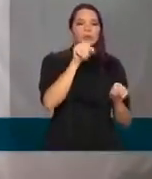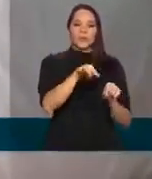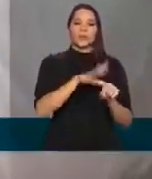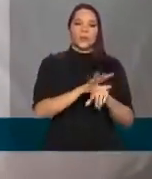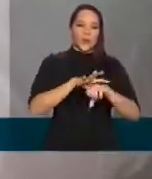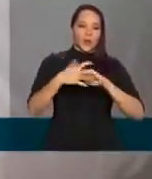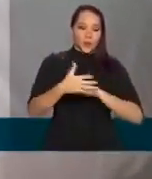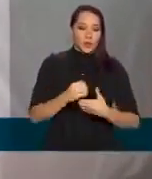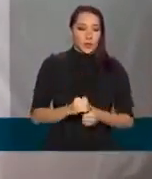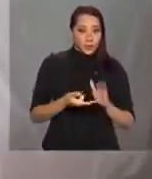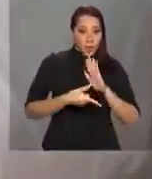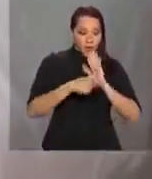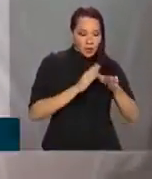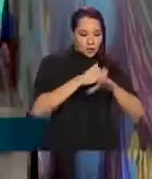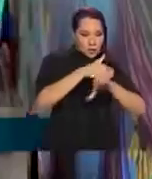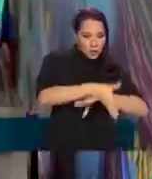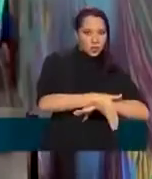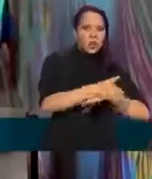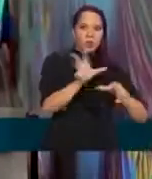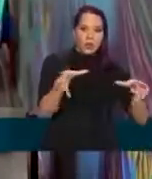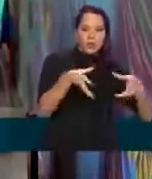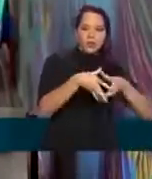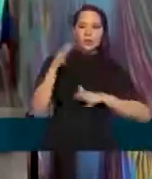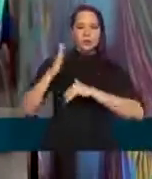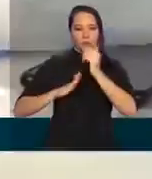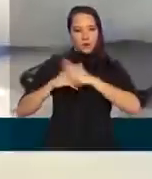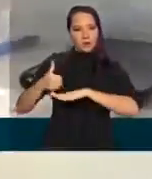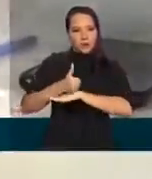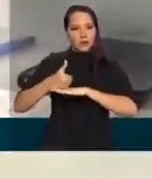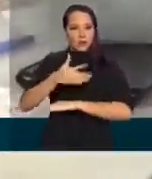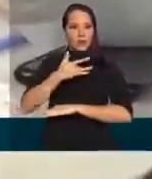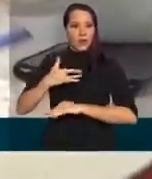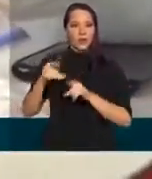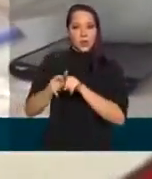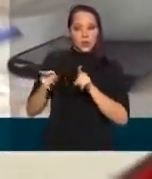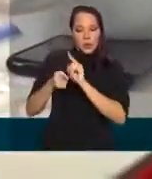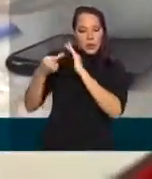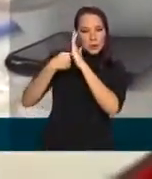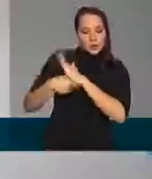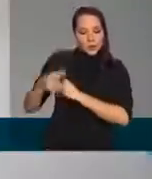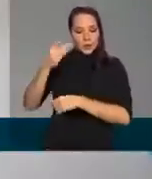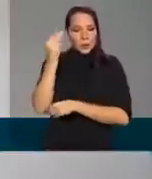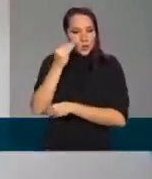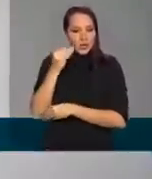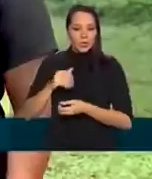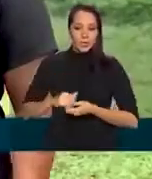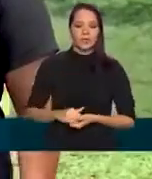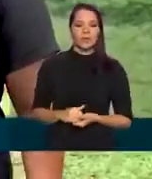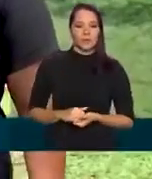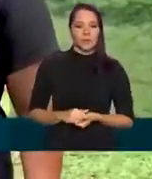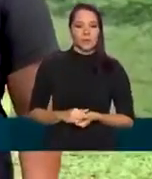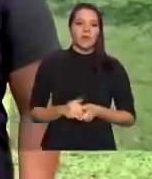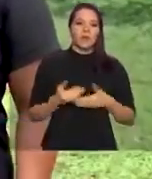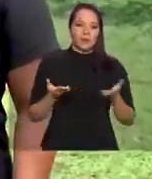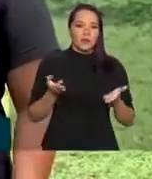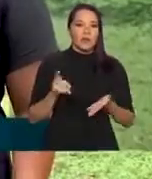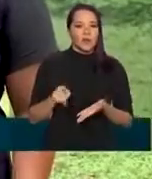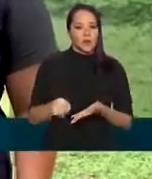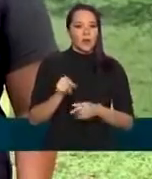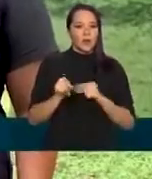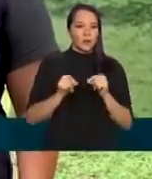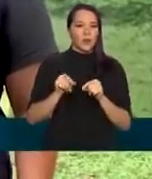19 antes de entrarem nas aldeias os profissionais de saúde também passam por testes que não tem muito fácil